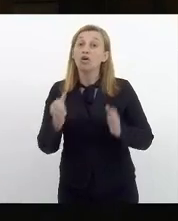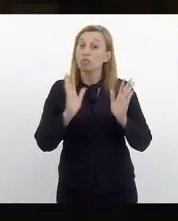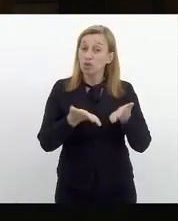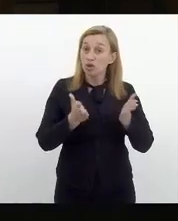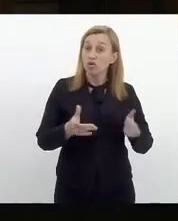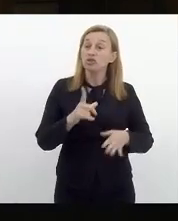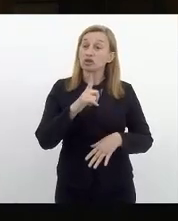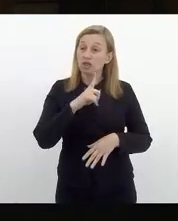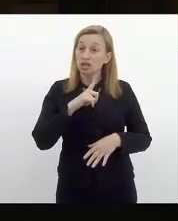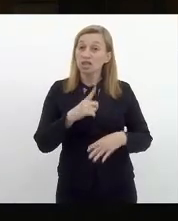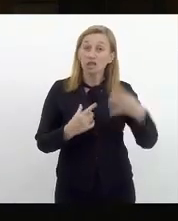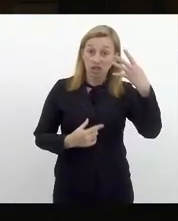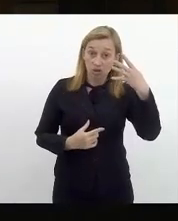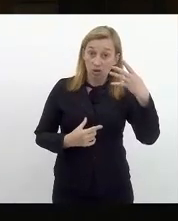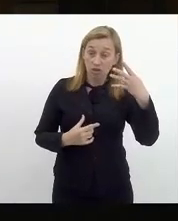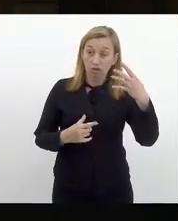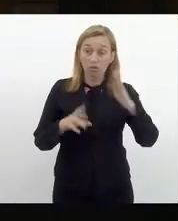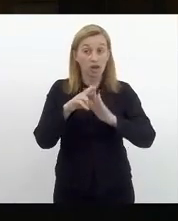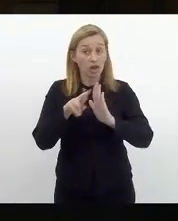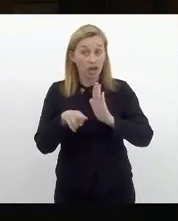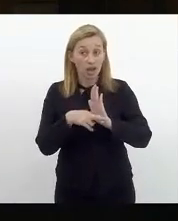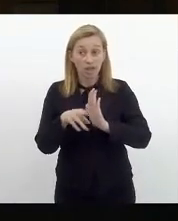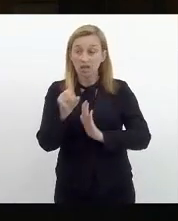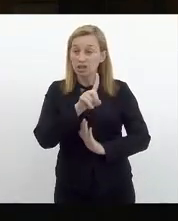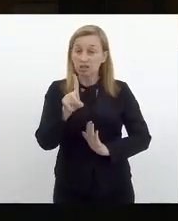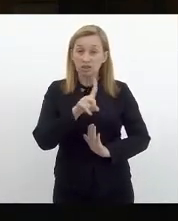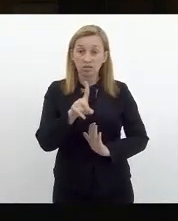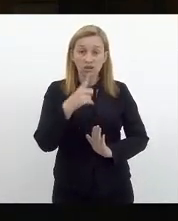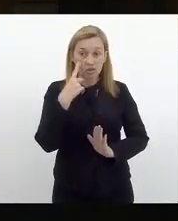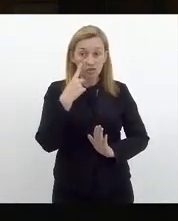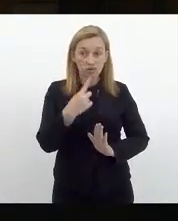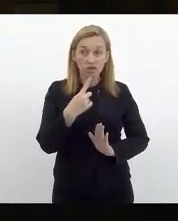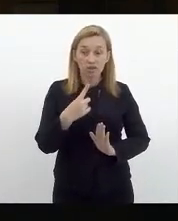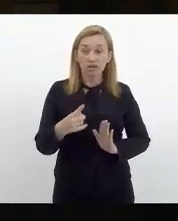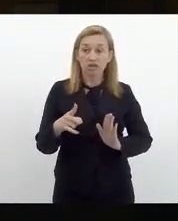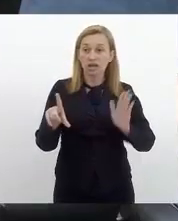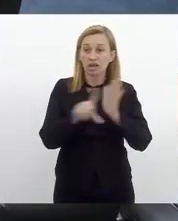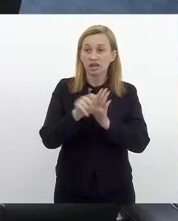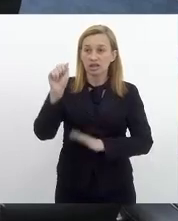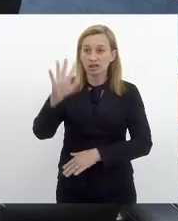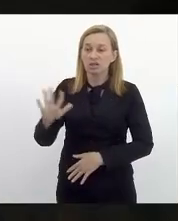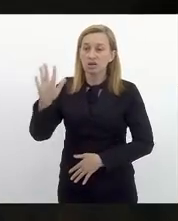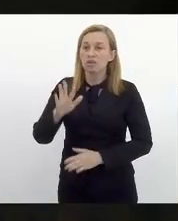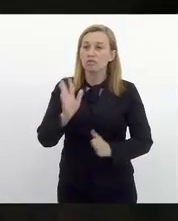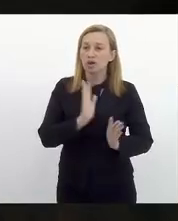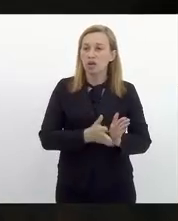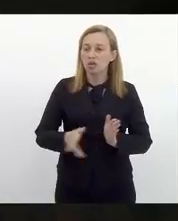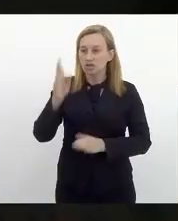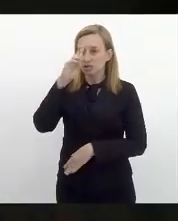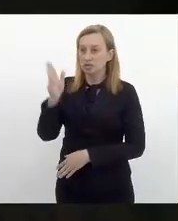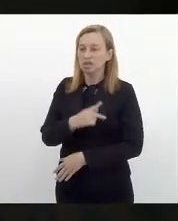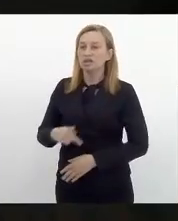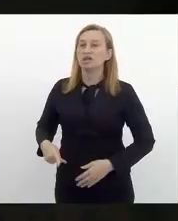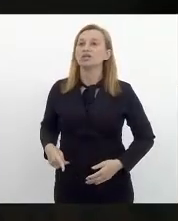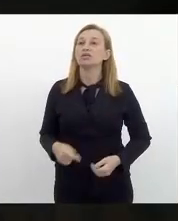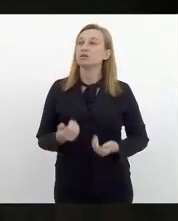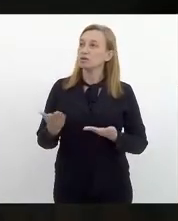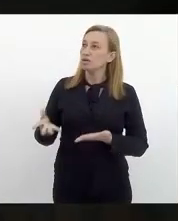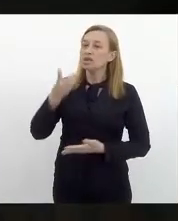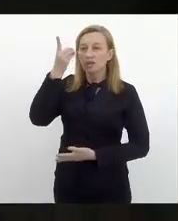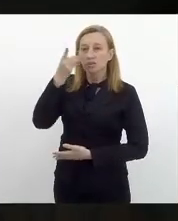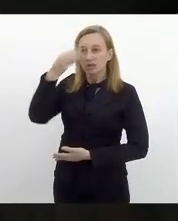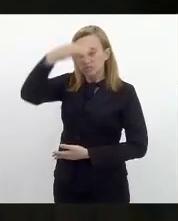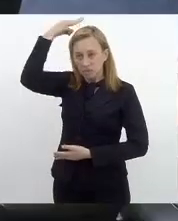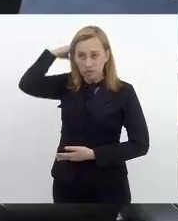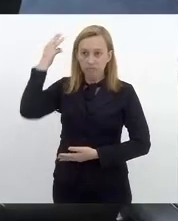adesão das quatro regras e não é isso que prevê a legislação Nacional pela deixa o presidente por não